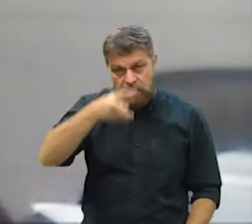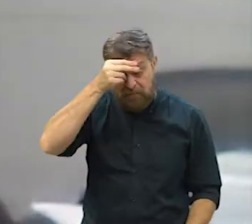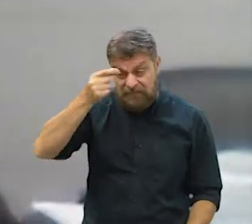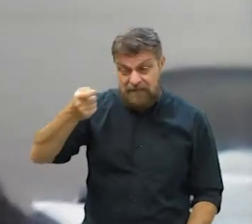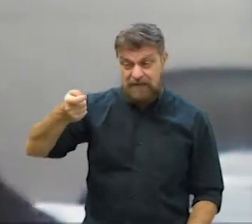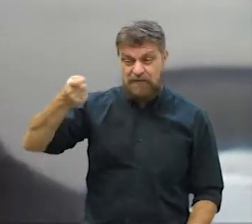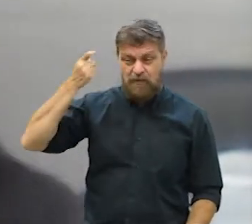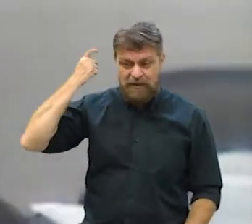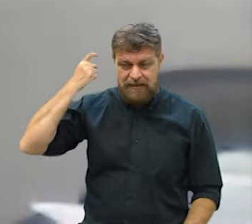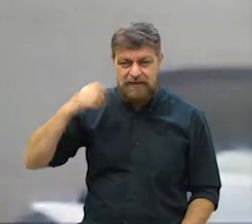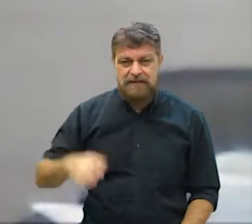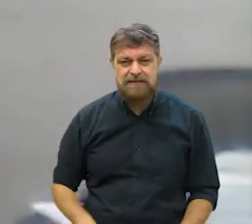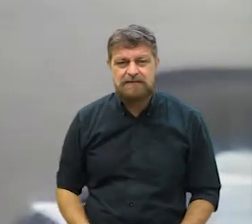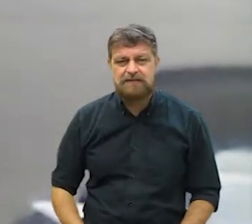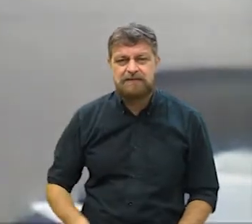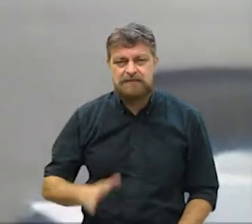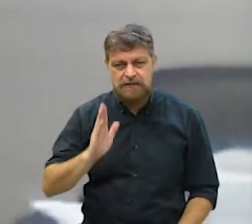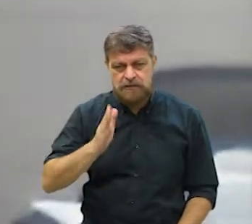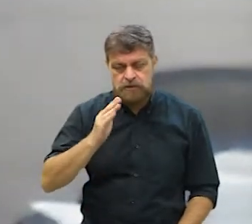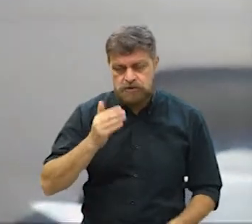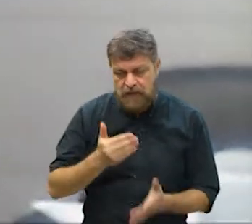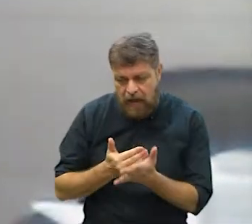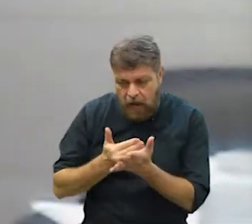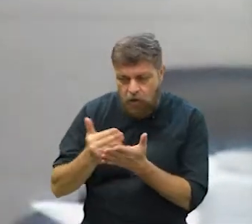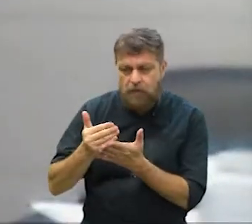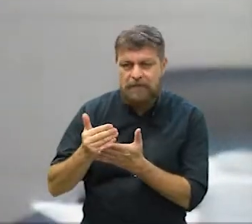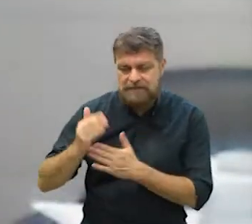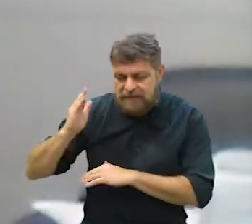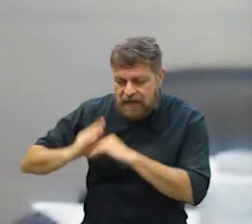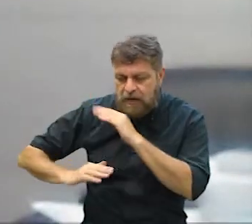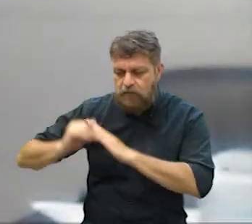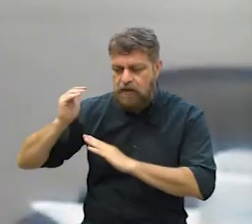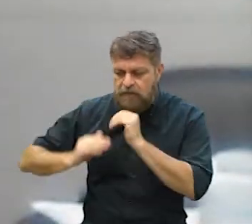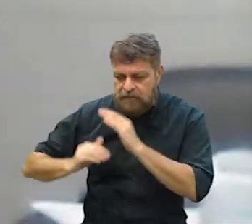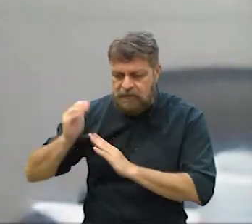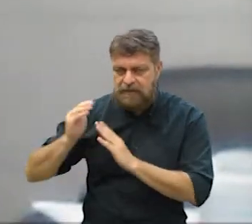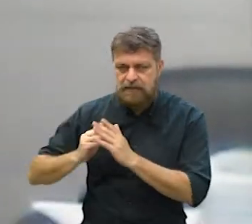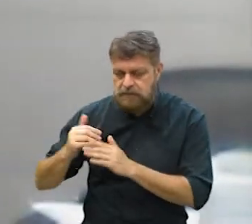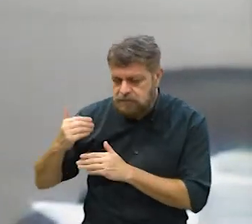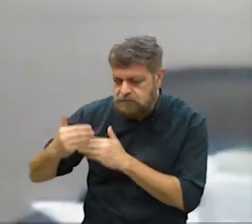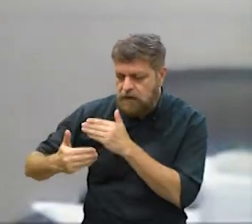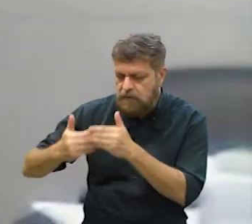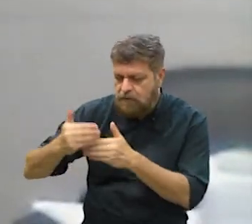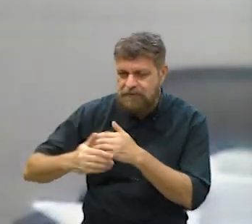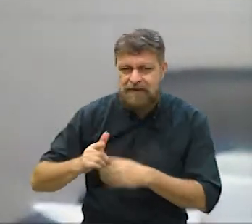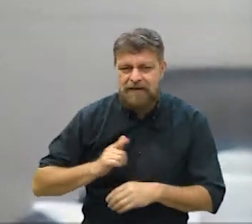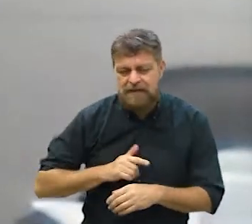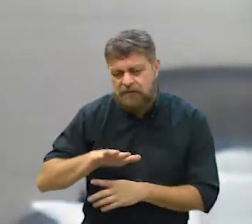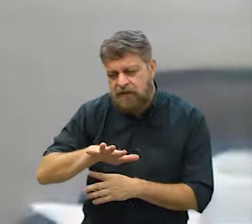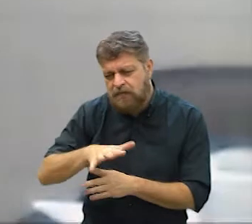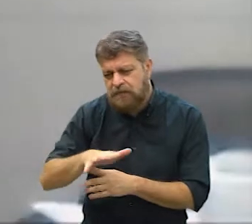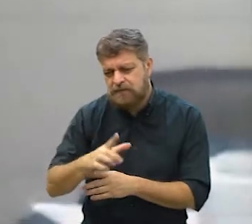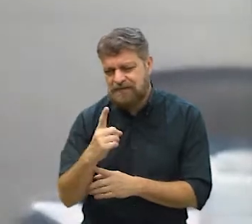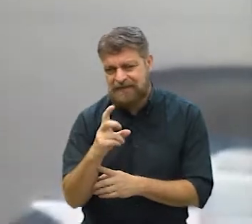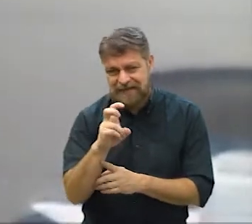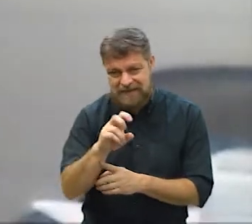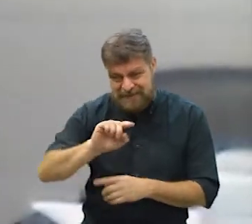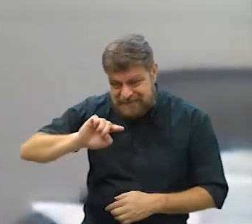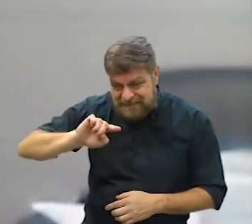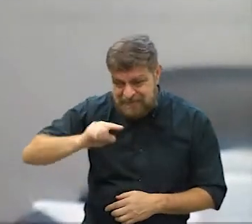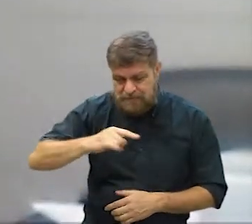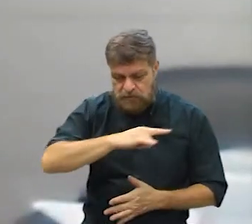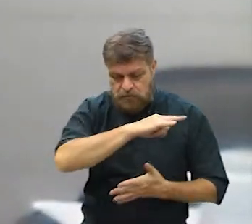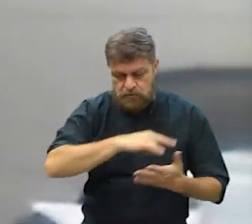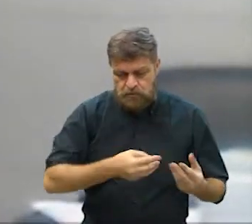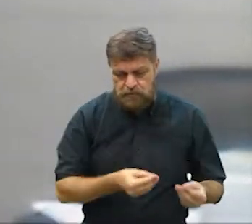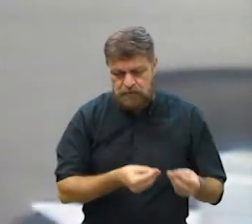governos que me antecederam aqui, o secretário, abriram um caminho, né? Eu acredito que houve umas 15 mil regularizações nesses 8